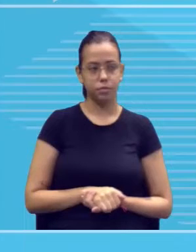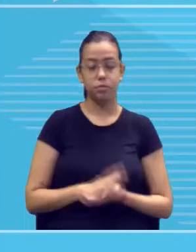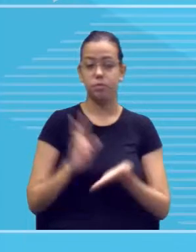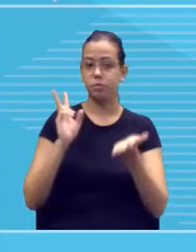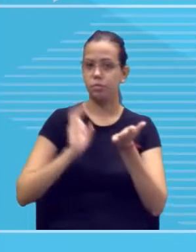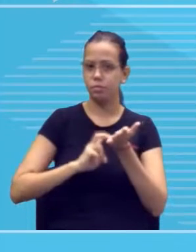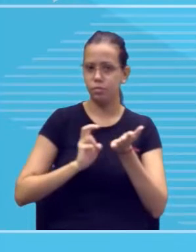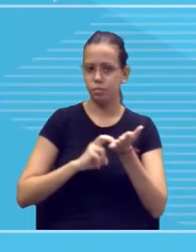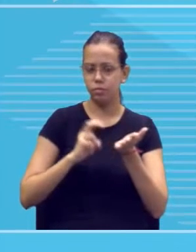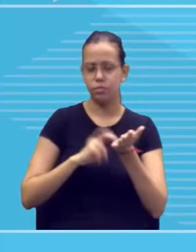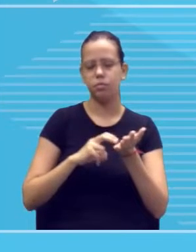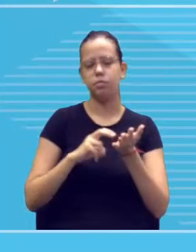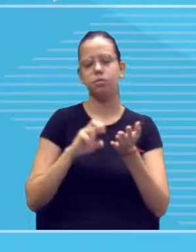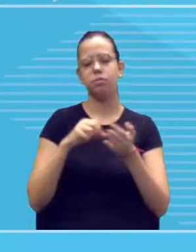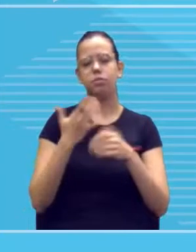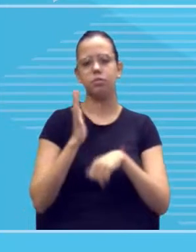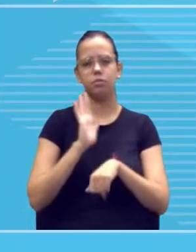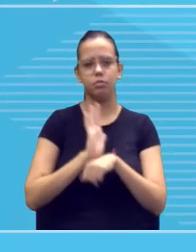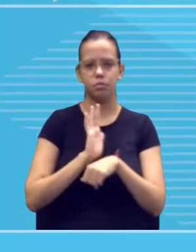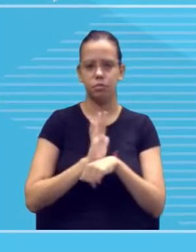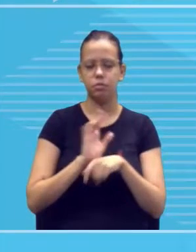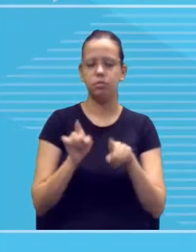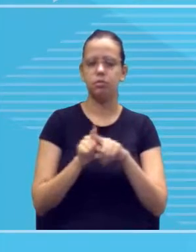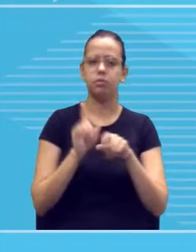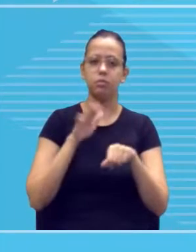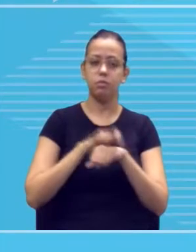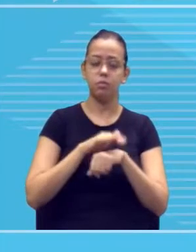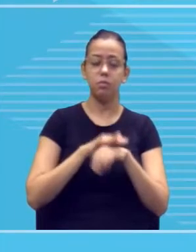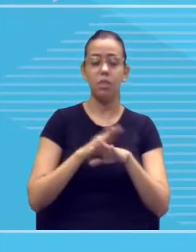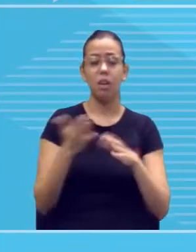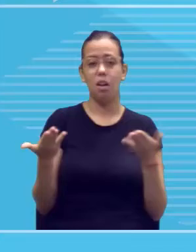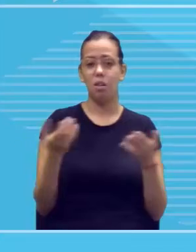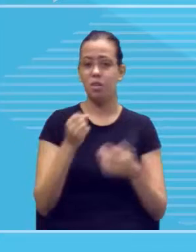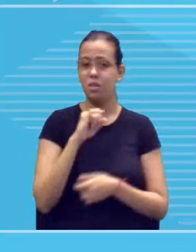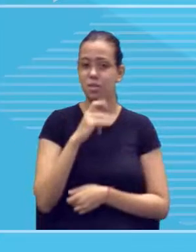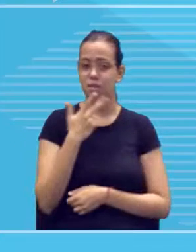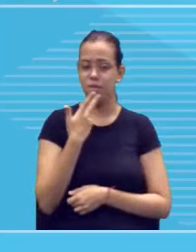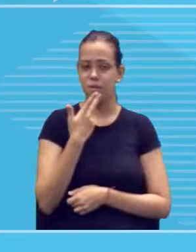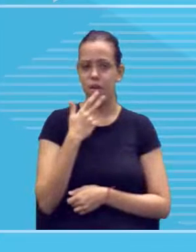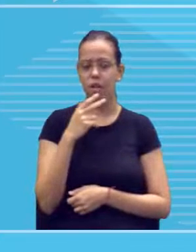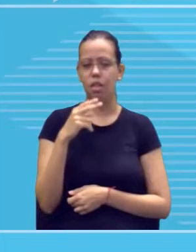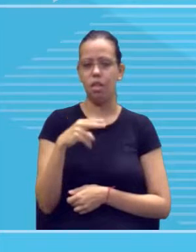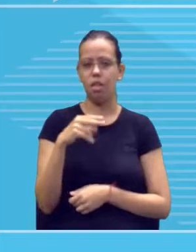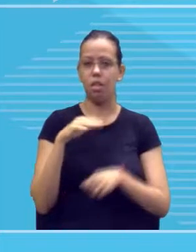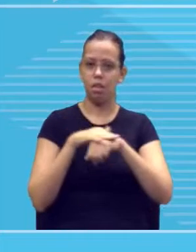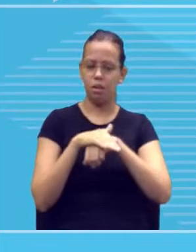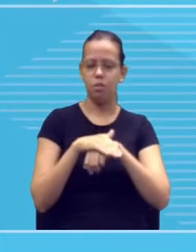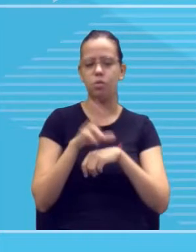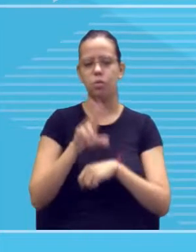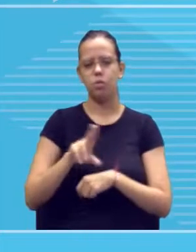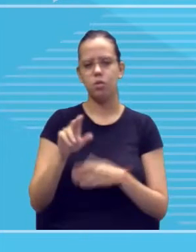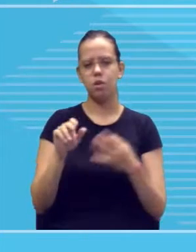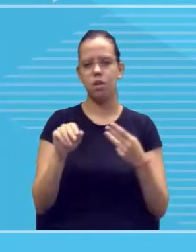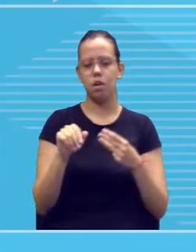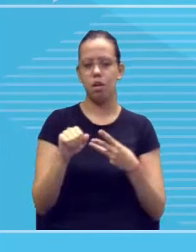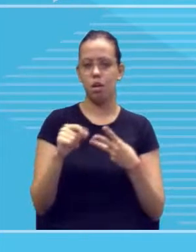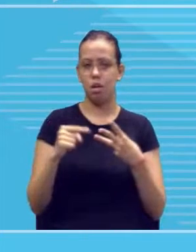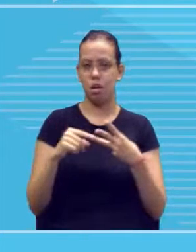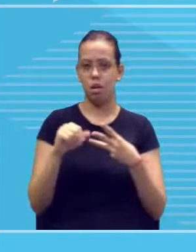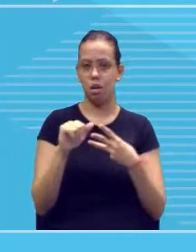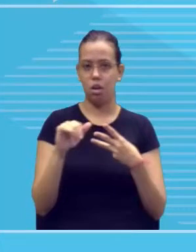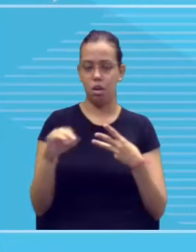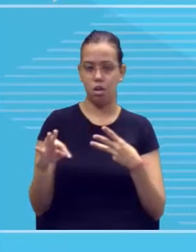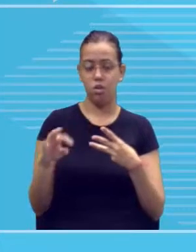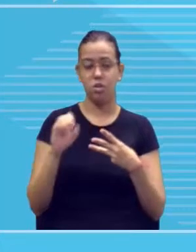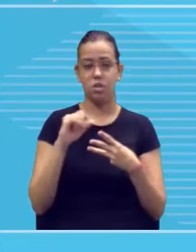pela manhã à tarde e à noitinha agora quando você usa night Se você usar ainda night aí a coisa complica